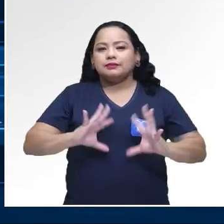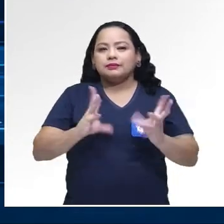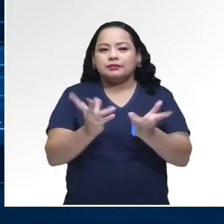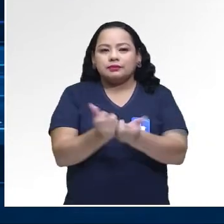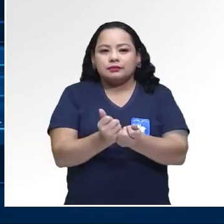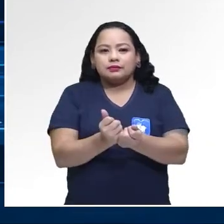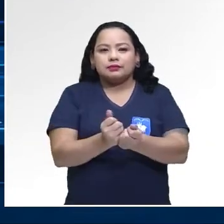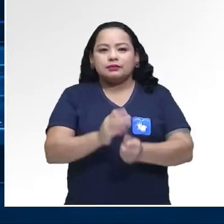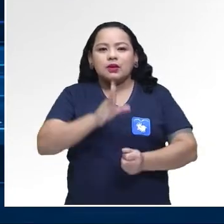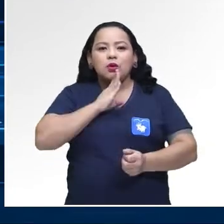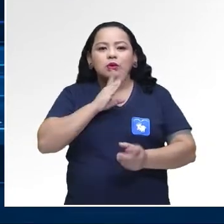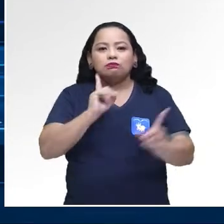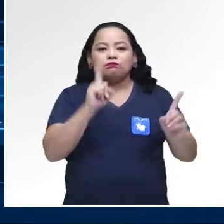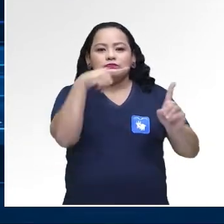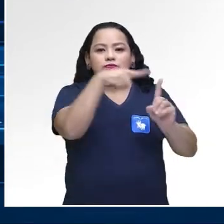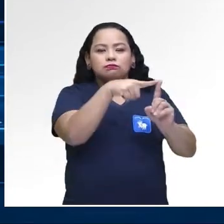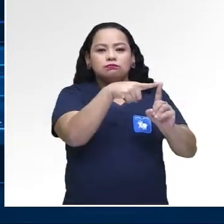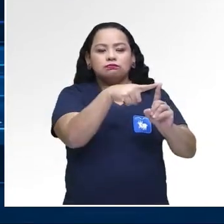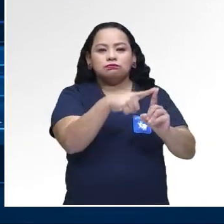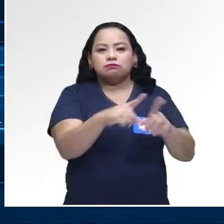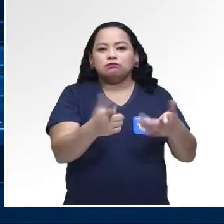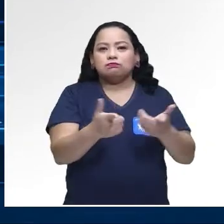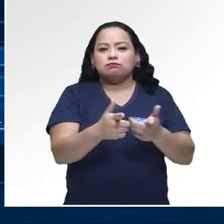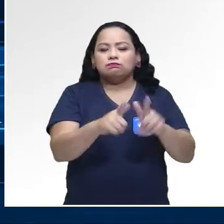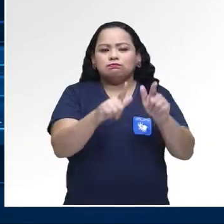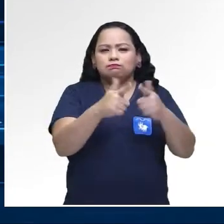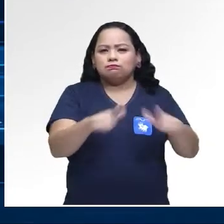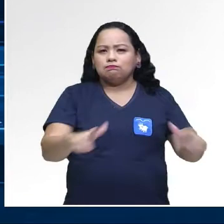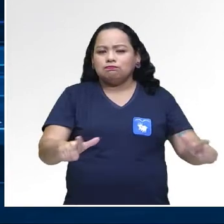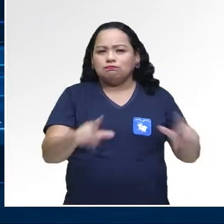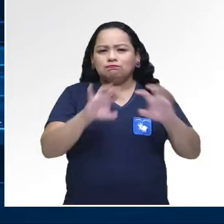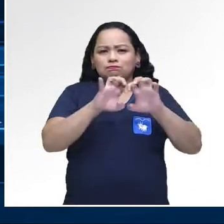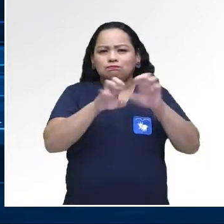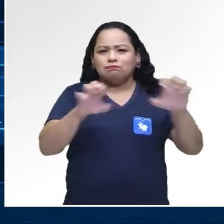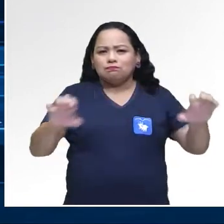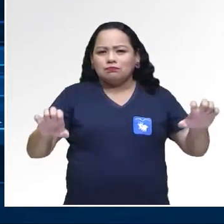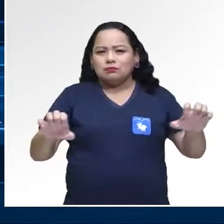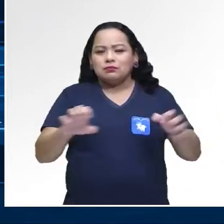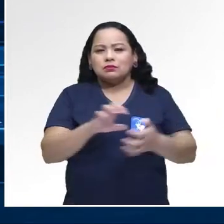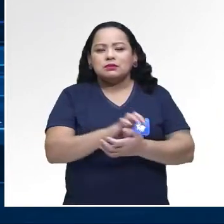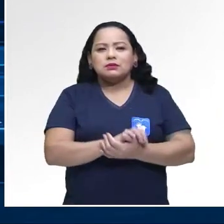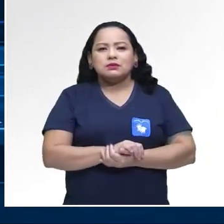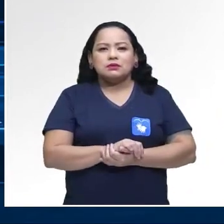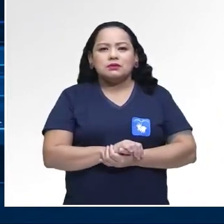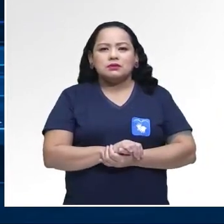Habilidade: conhecer os tipos de circuitos elétricos.